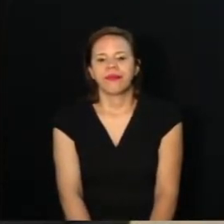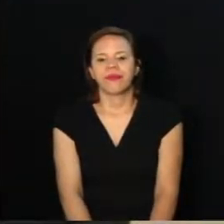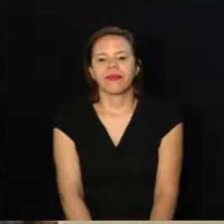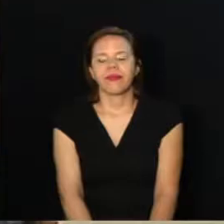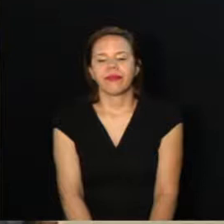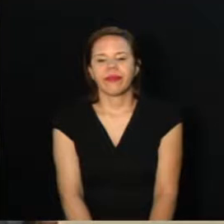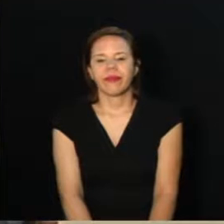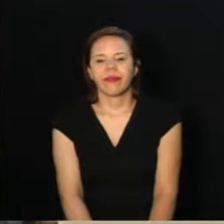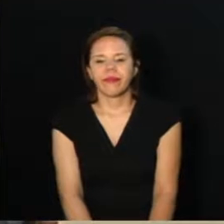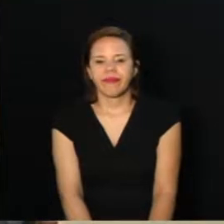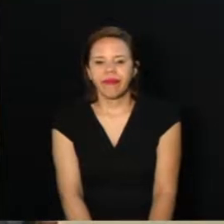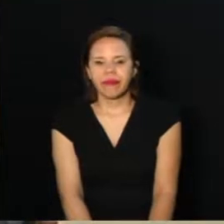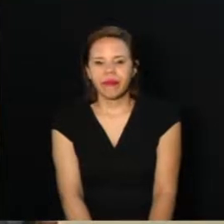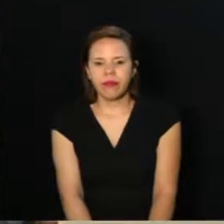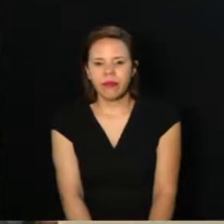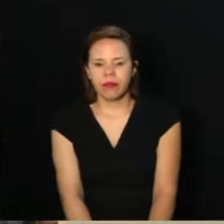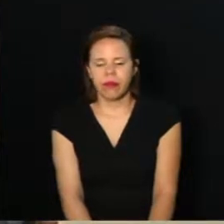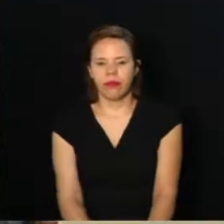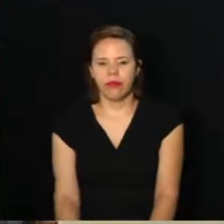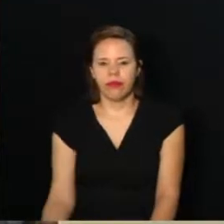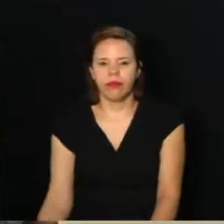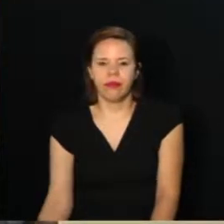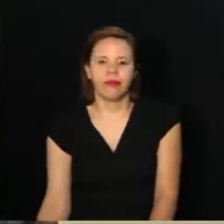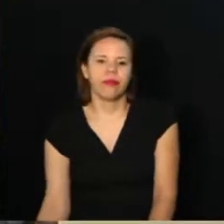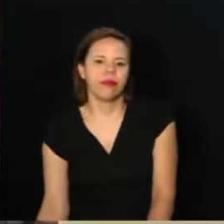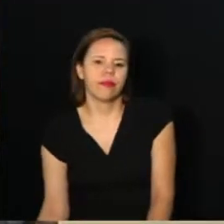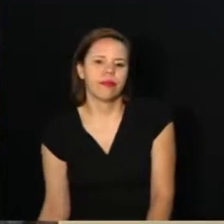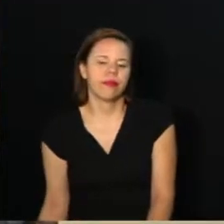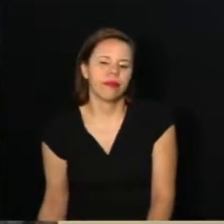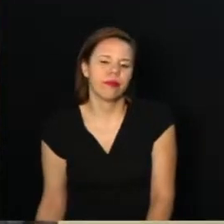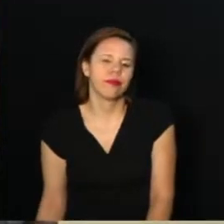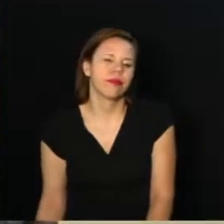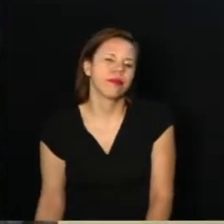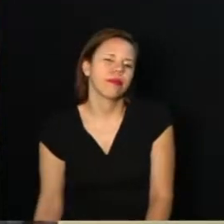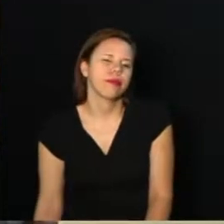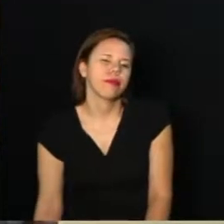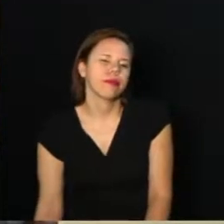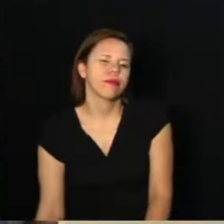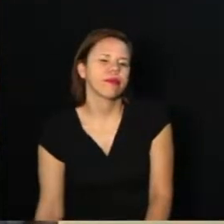A ponteira não está funcionando?